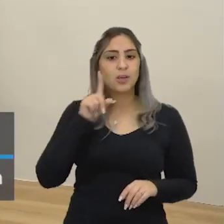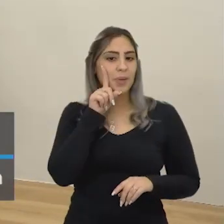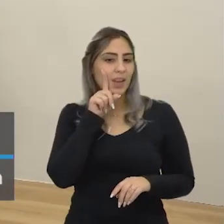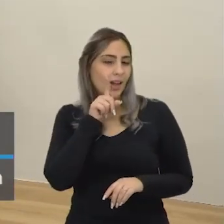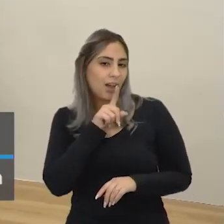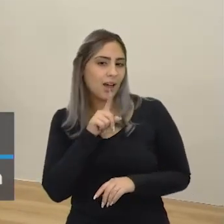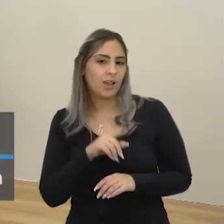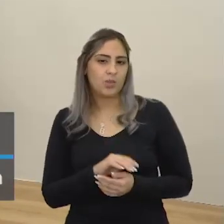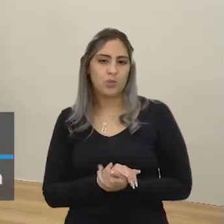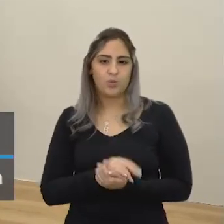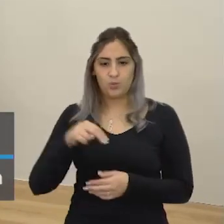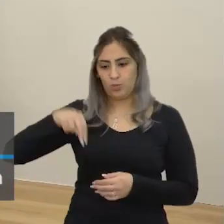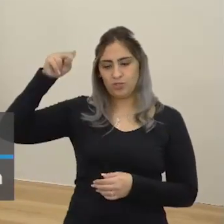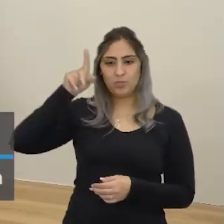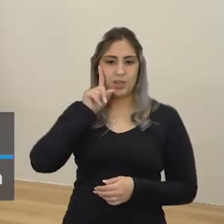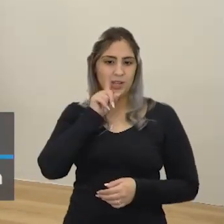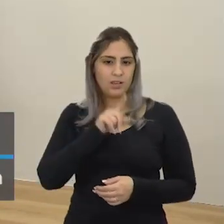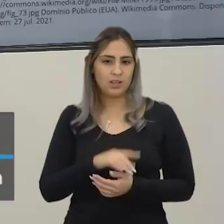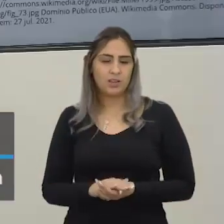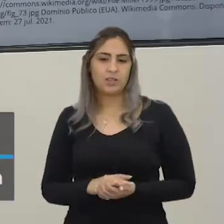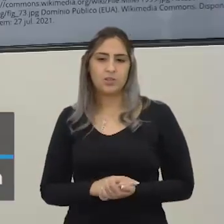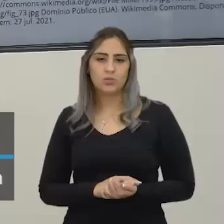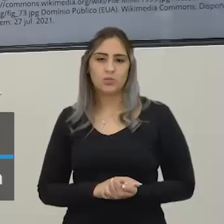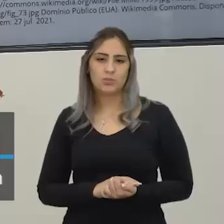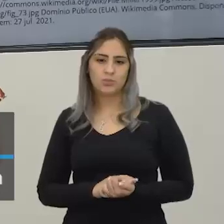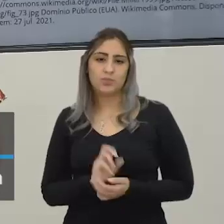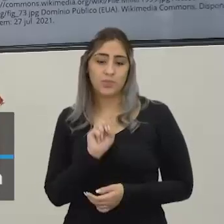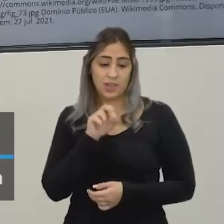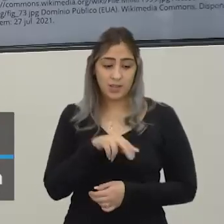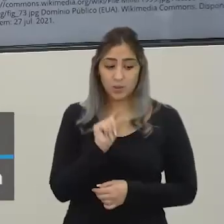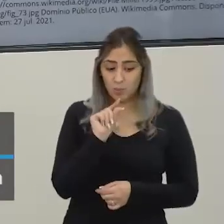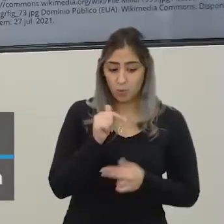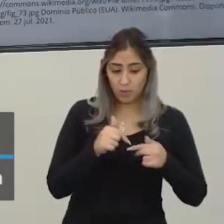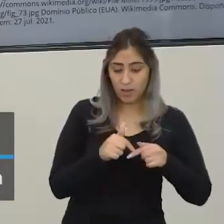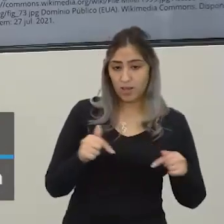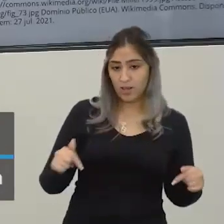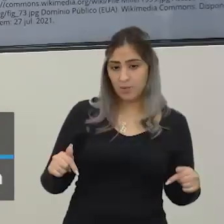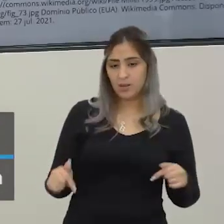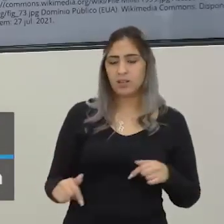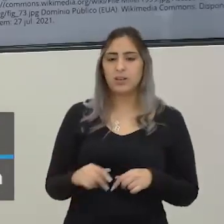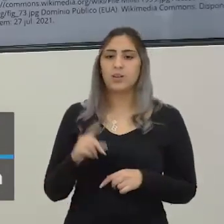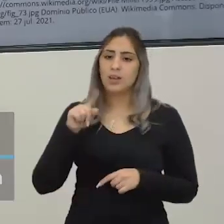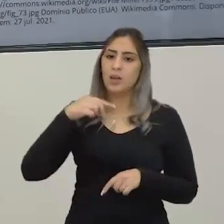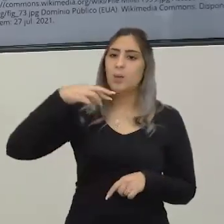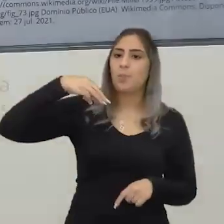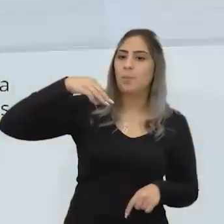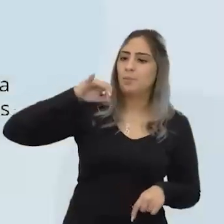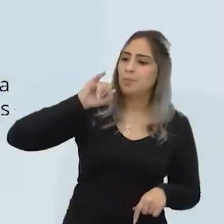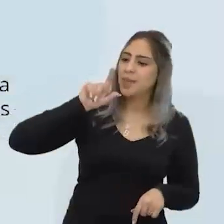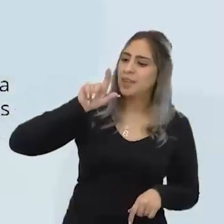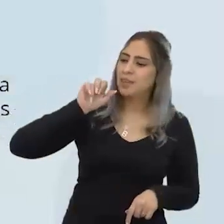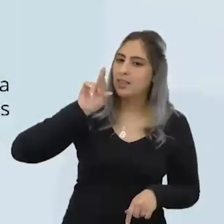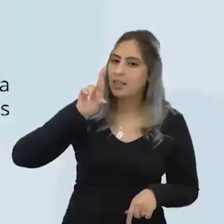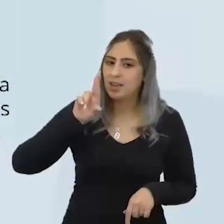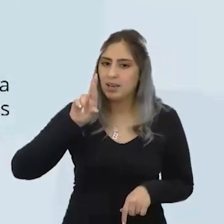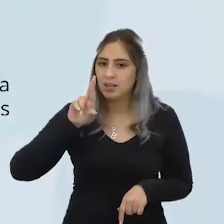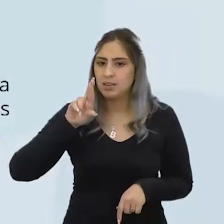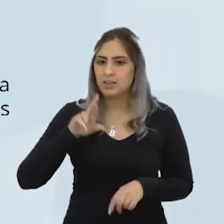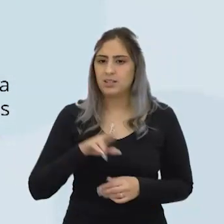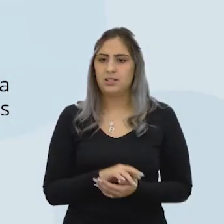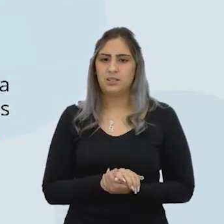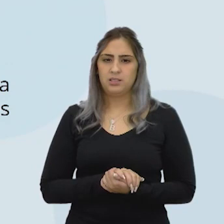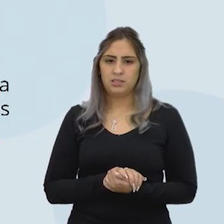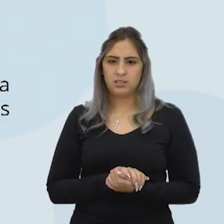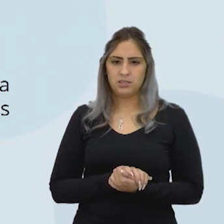de biólogos, né? E agora entra um pouquinho aí da questão da química, que é o Miller e o Urey. E esses